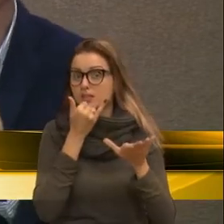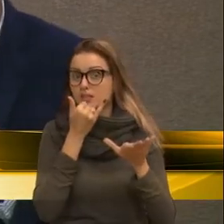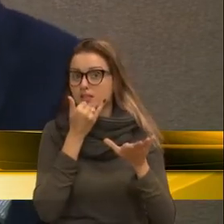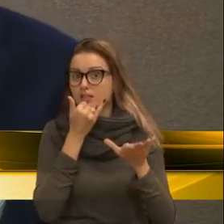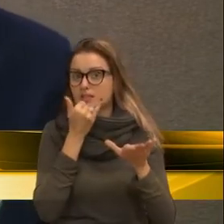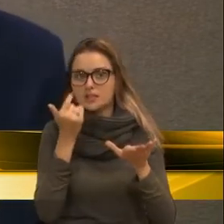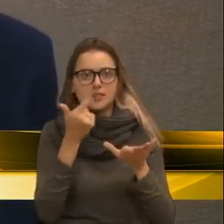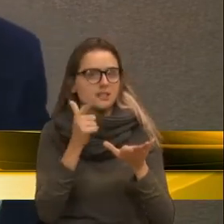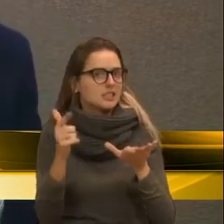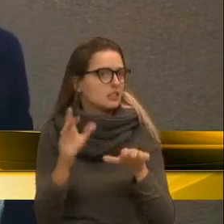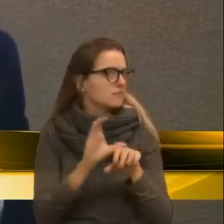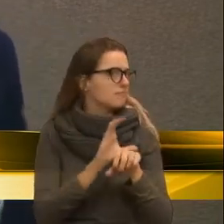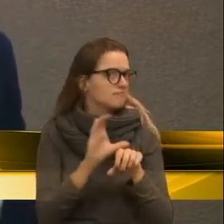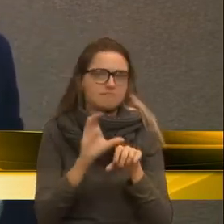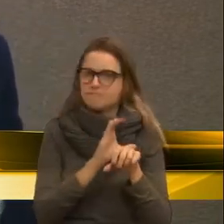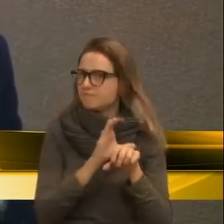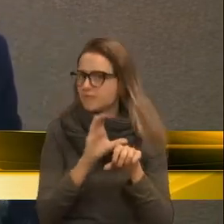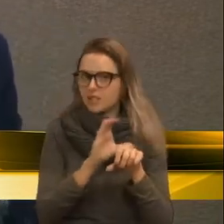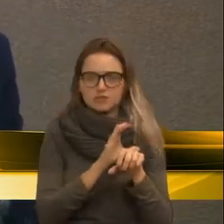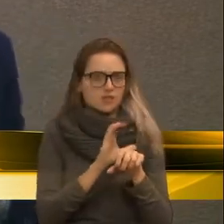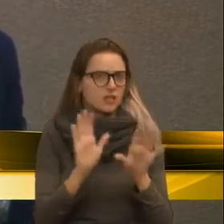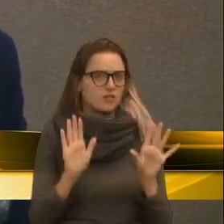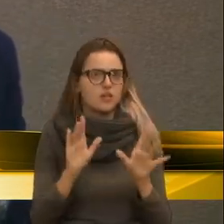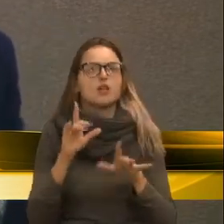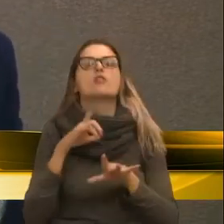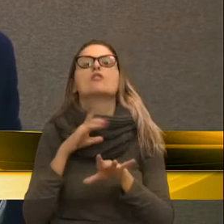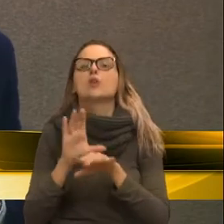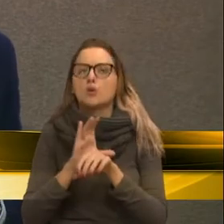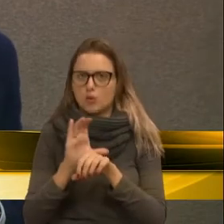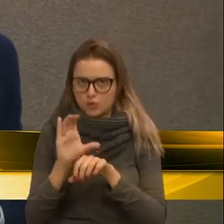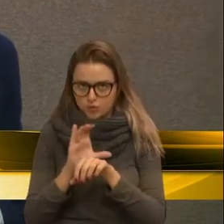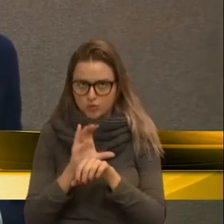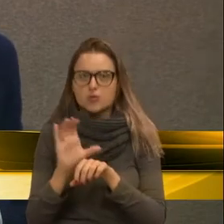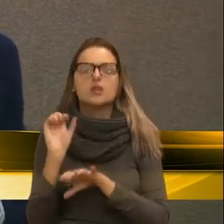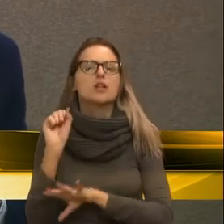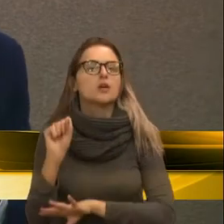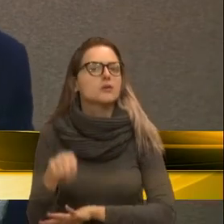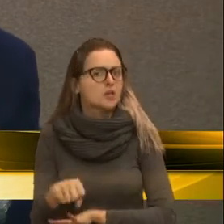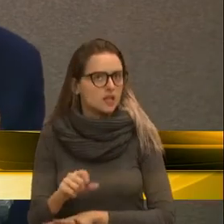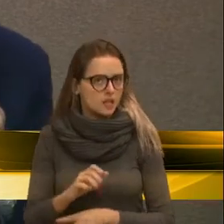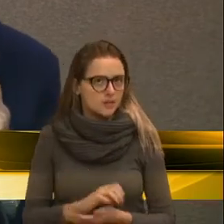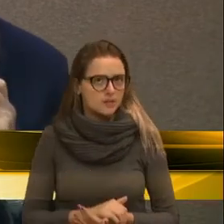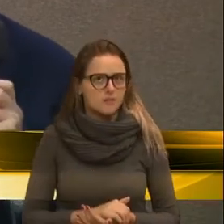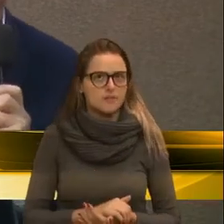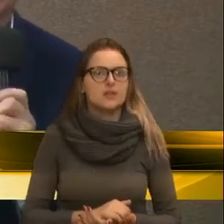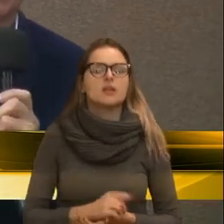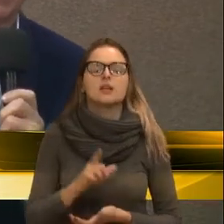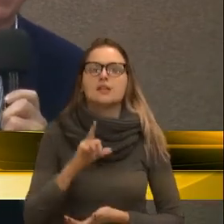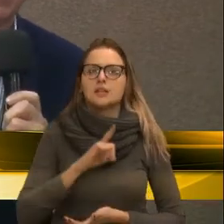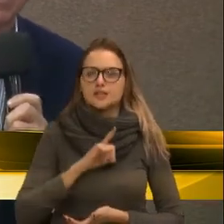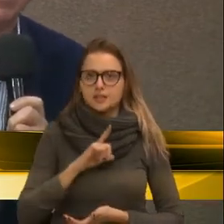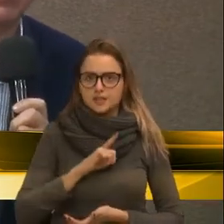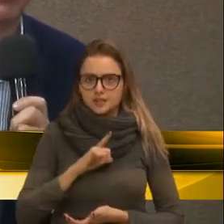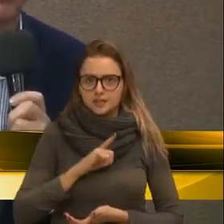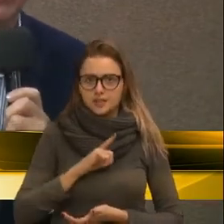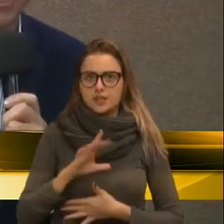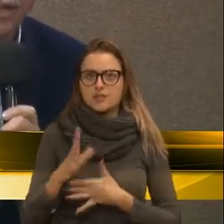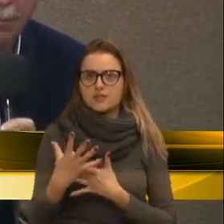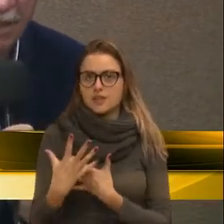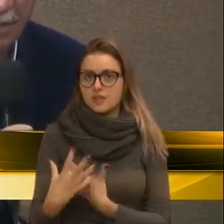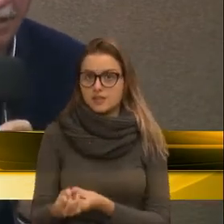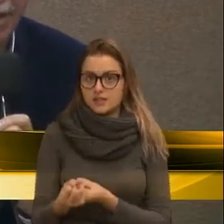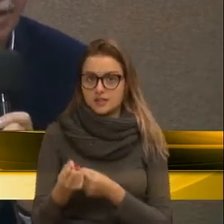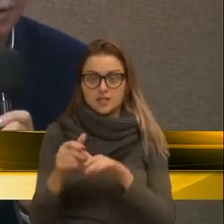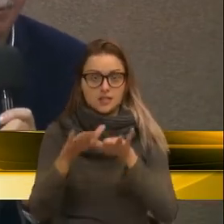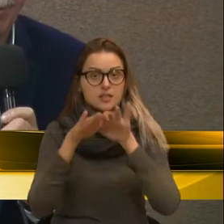teve inconstitucionalidade, ele foi considerado constitucional, teve a catação